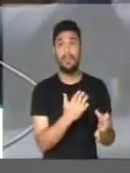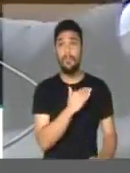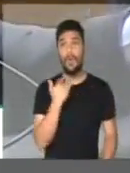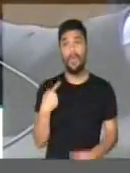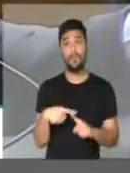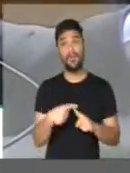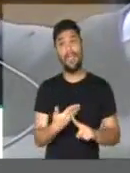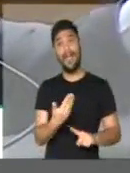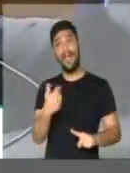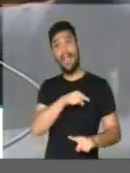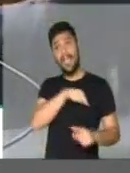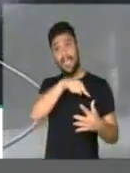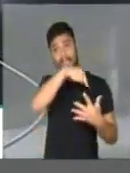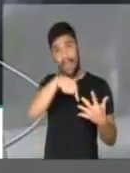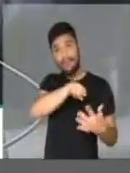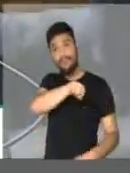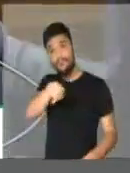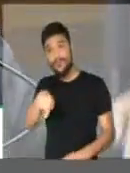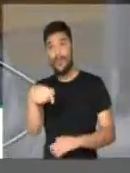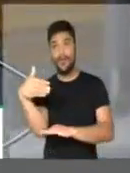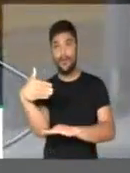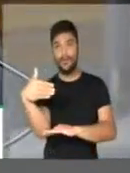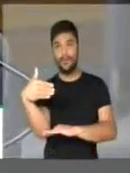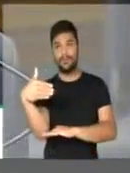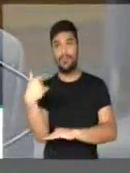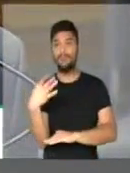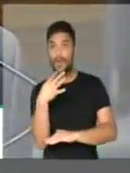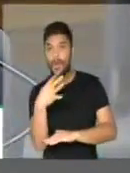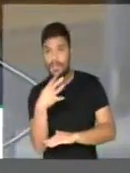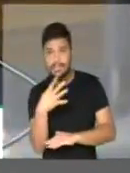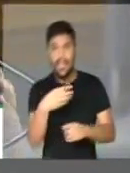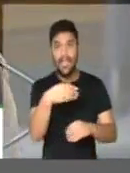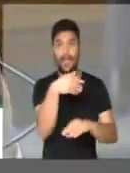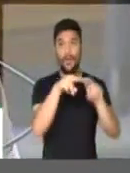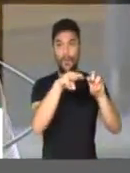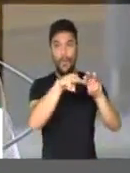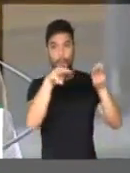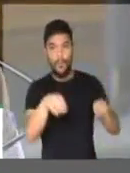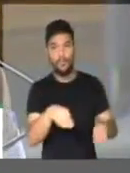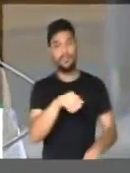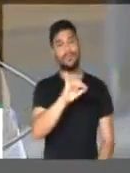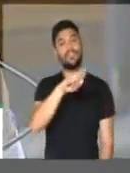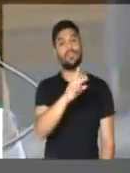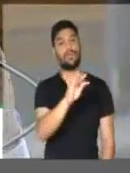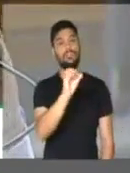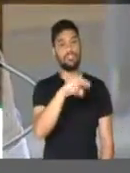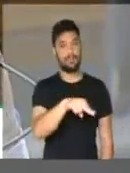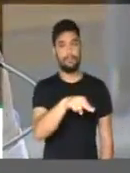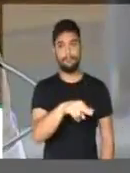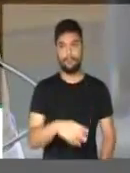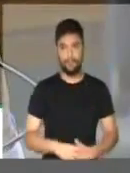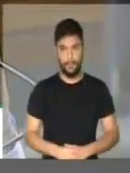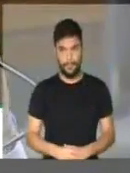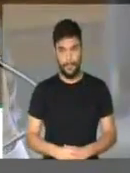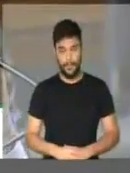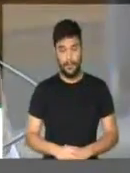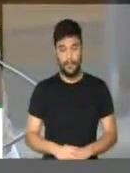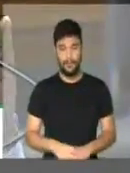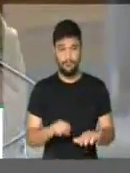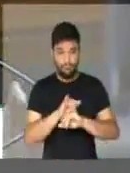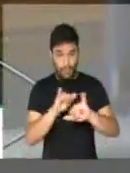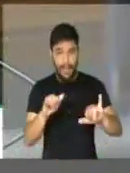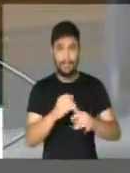estava numa pousada em brumadinho que foram conhecer o museu de inhotim além